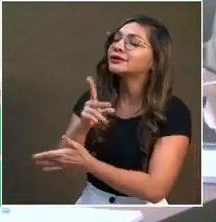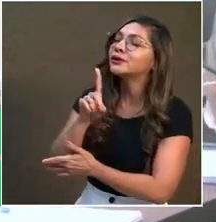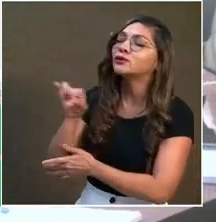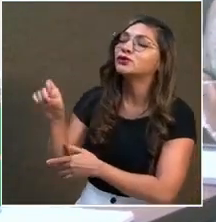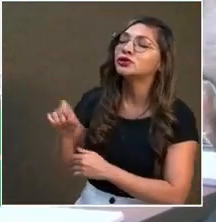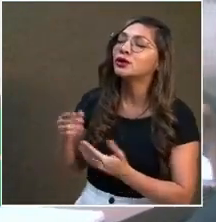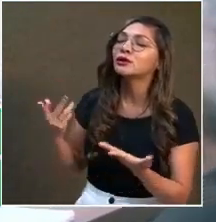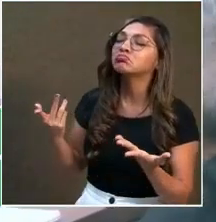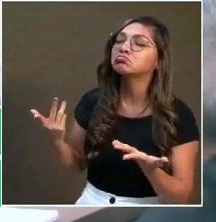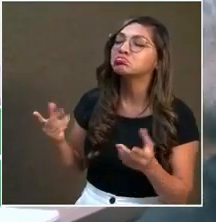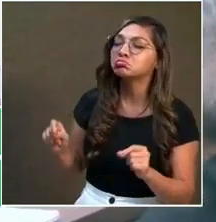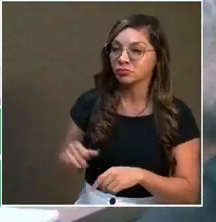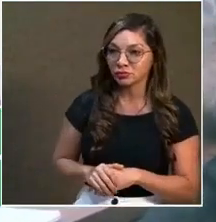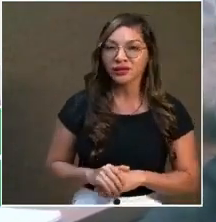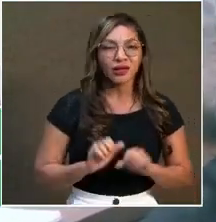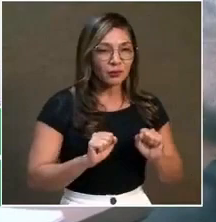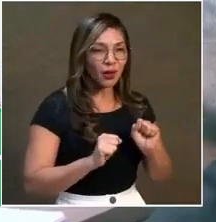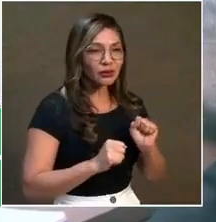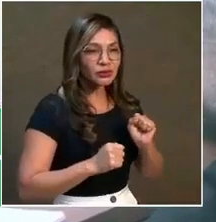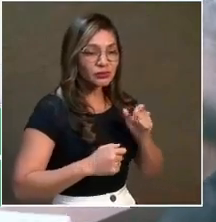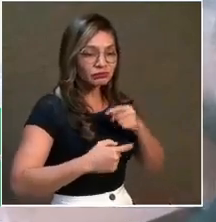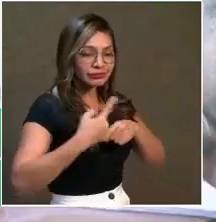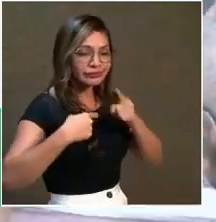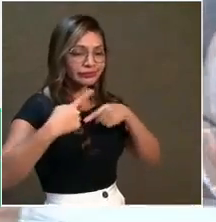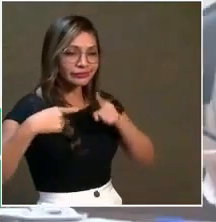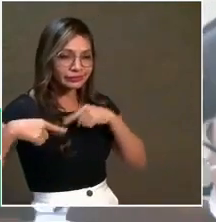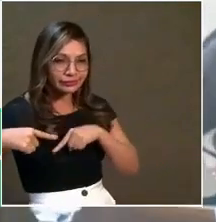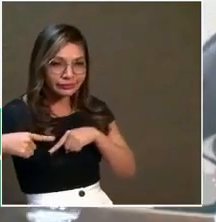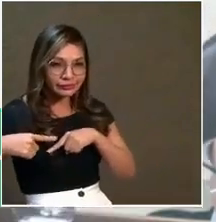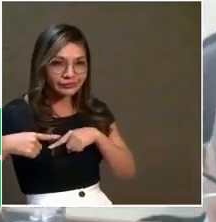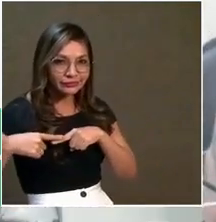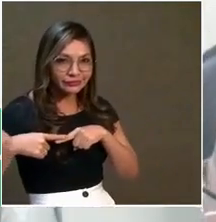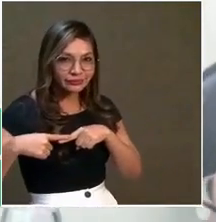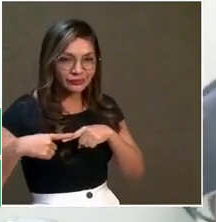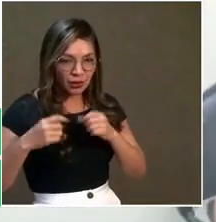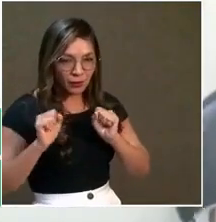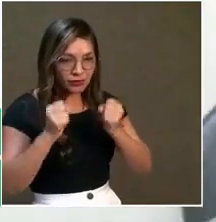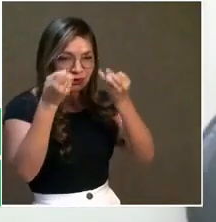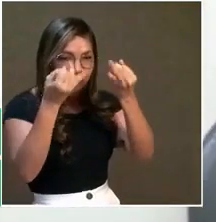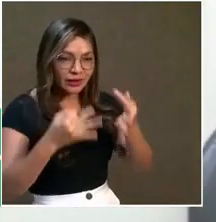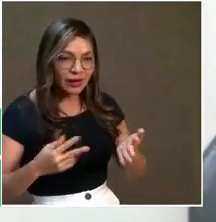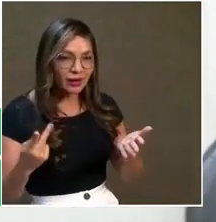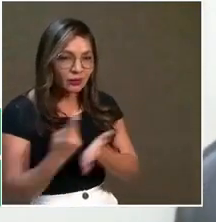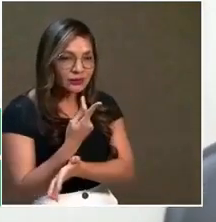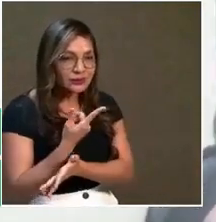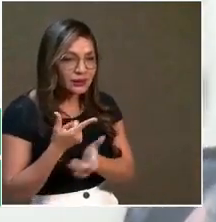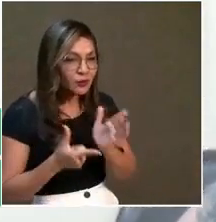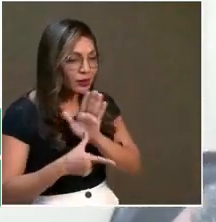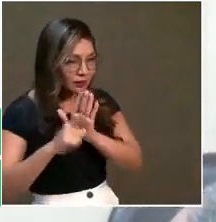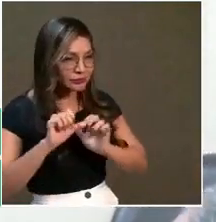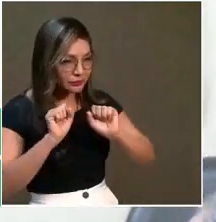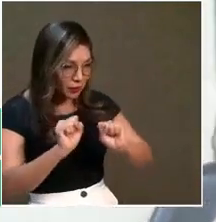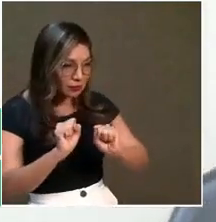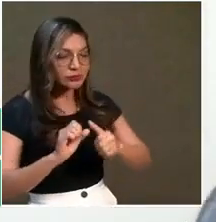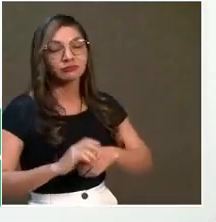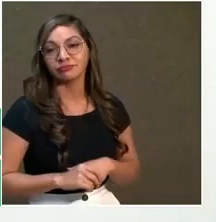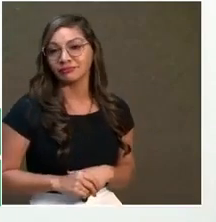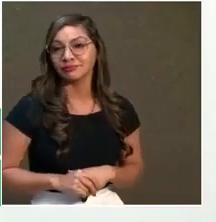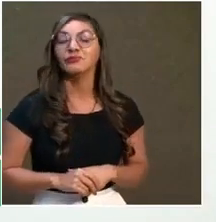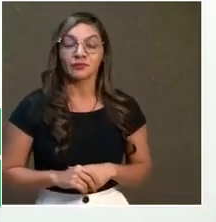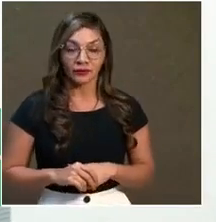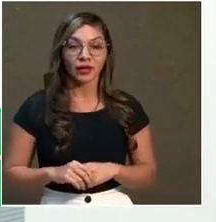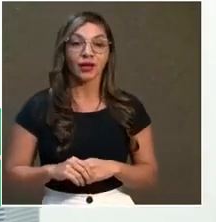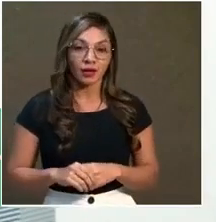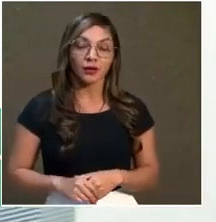falou, excelência, eu posso voltar um dia antes? Posso explicar o que aconteceu no dia anterior? Eles estavam